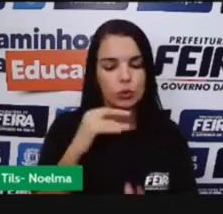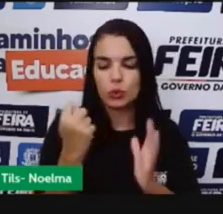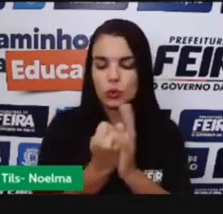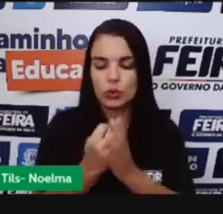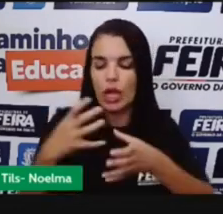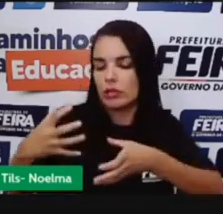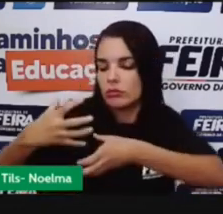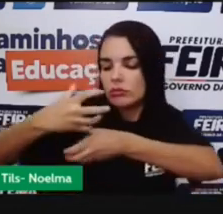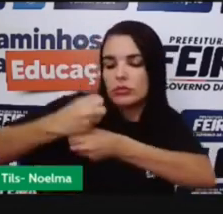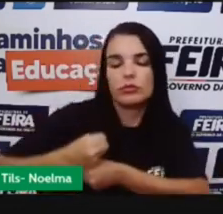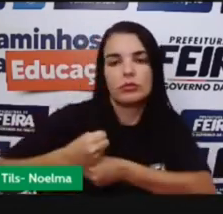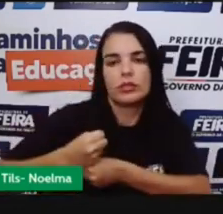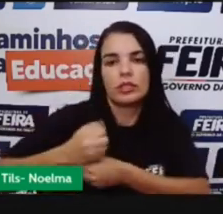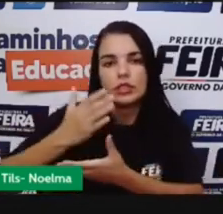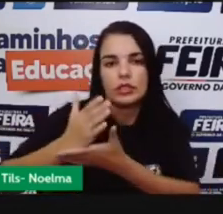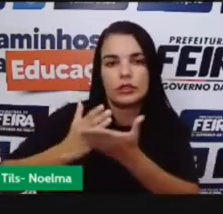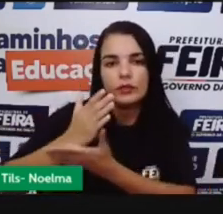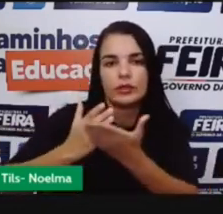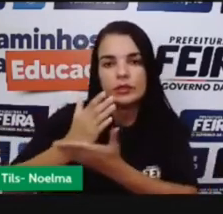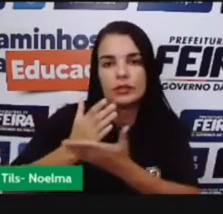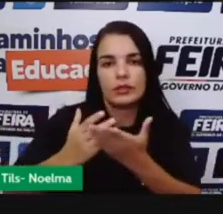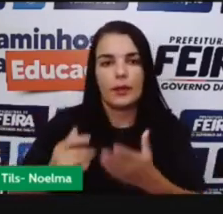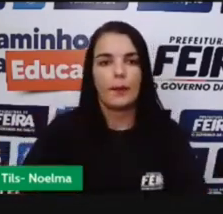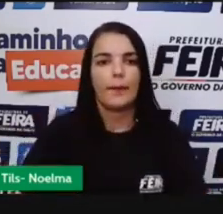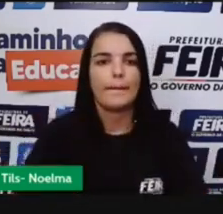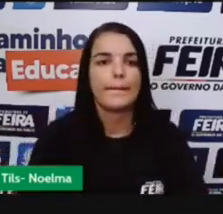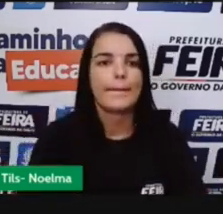divisão seria zero. Vamos para o próximo?